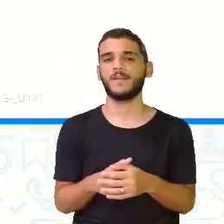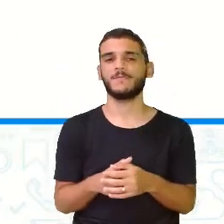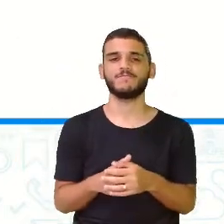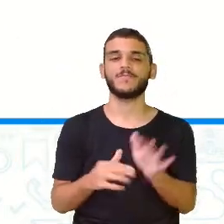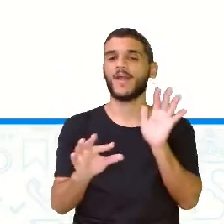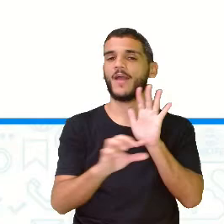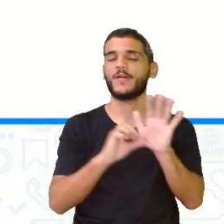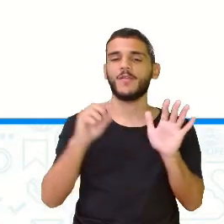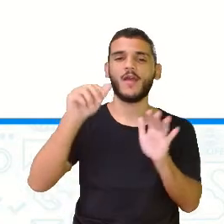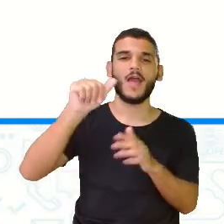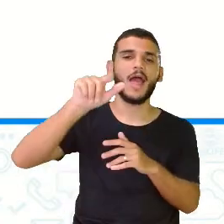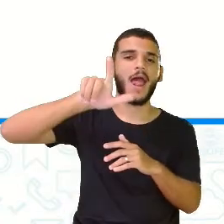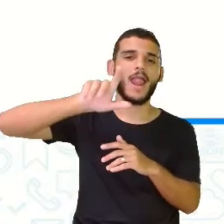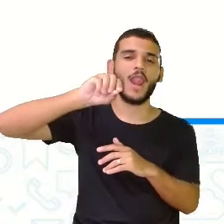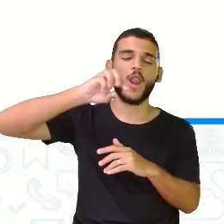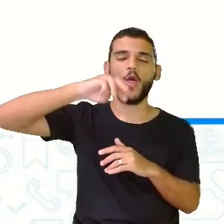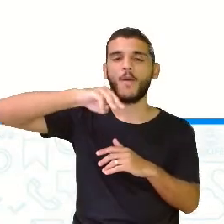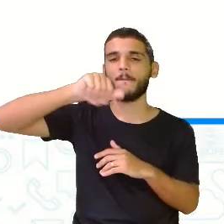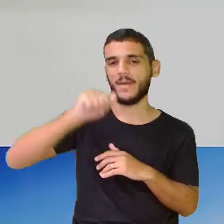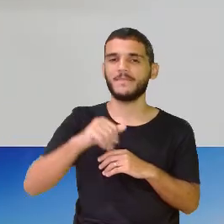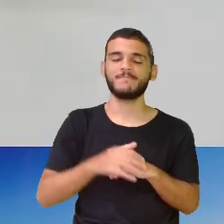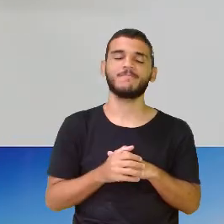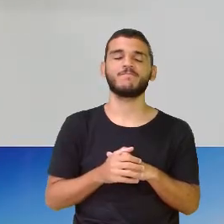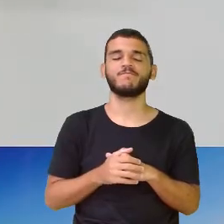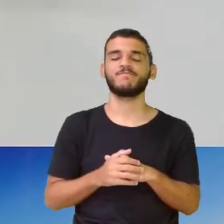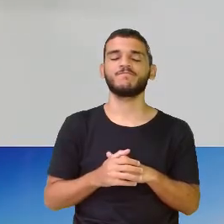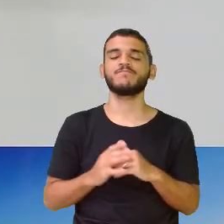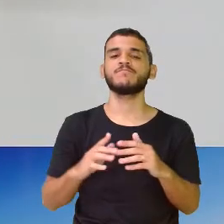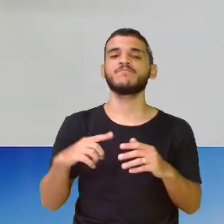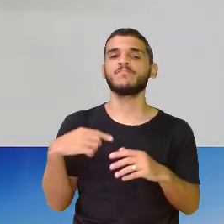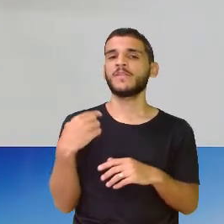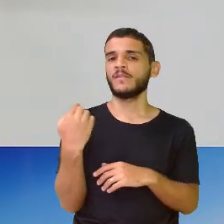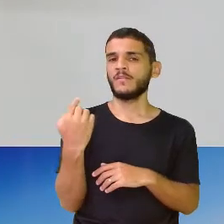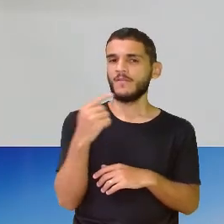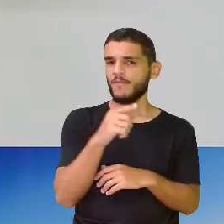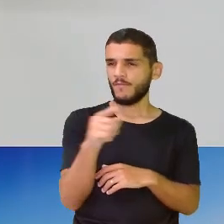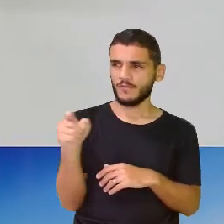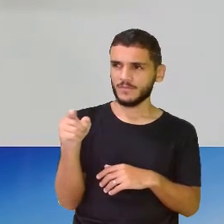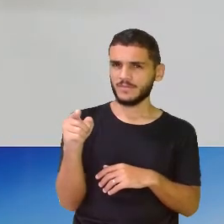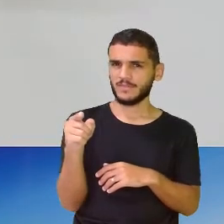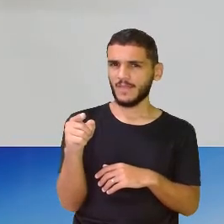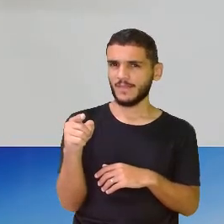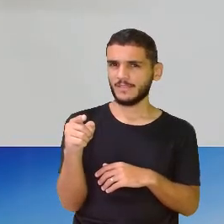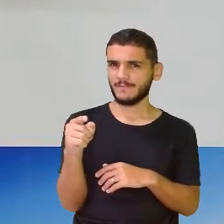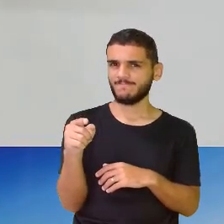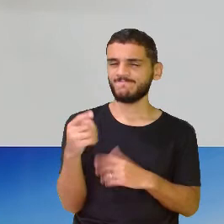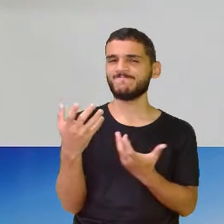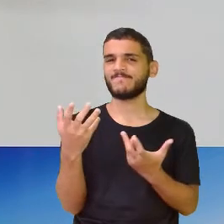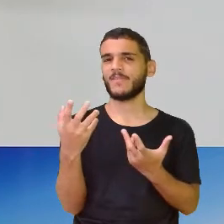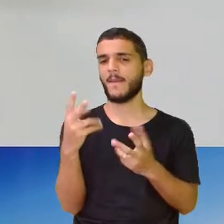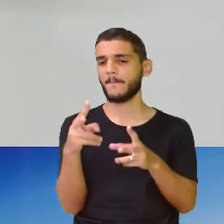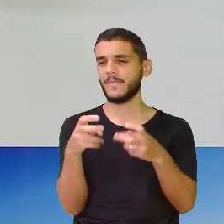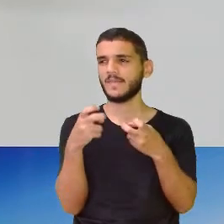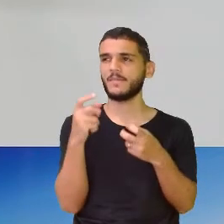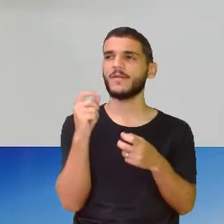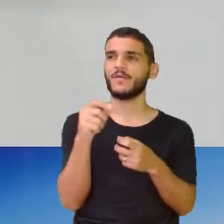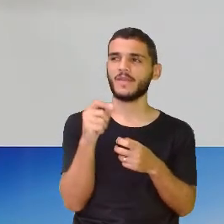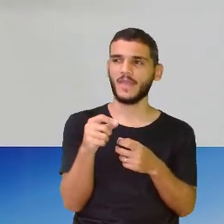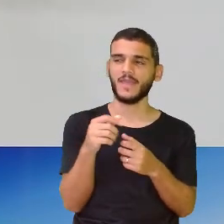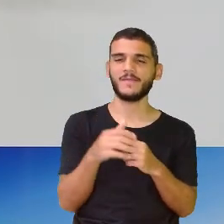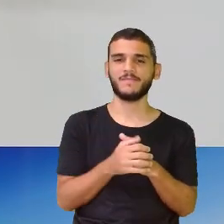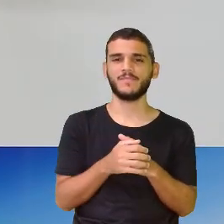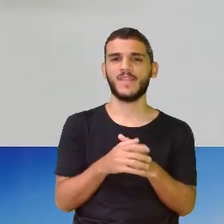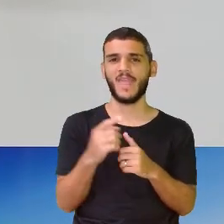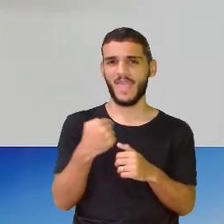vão encontrar o livro. Inclusive, porque vocês perceberam que eu não terminei. Eu deixei para vocês irem